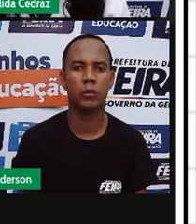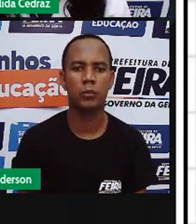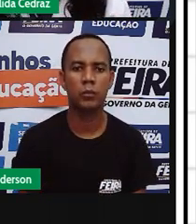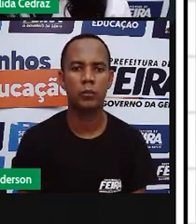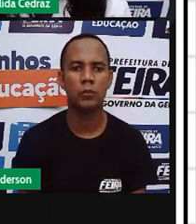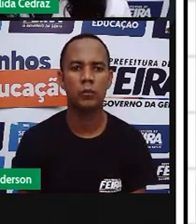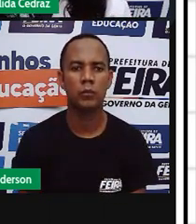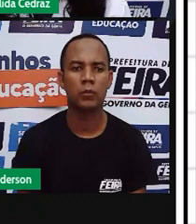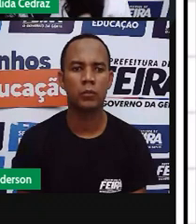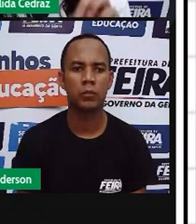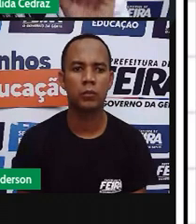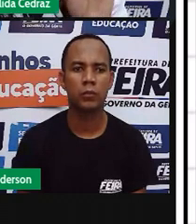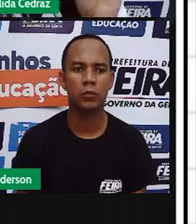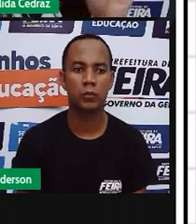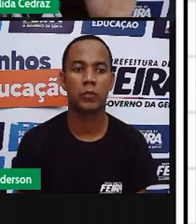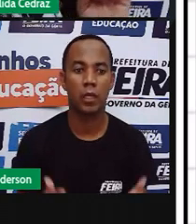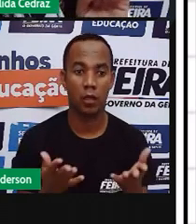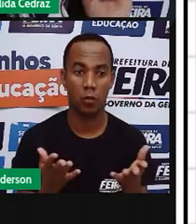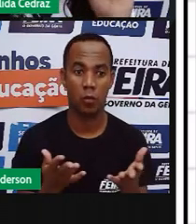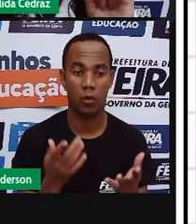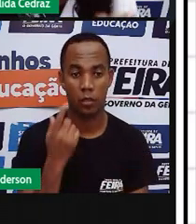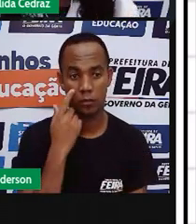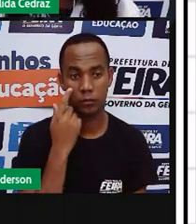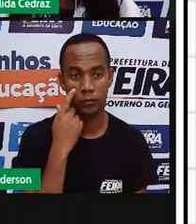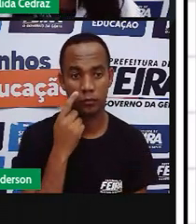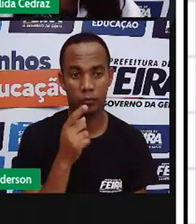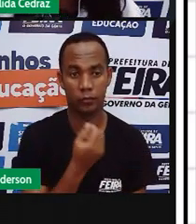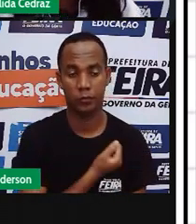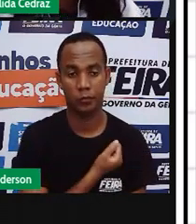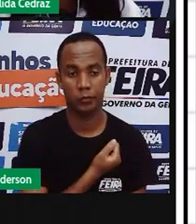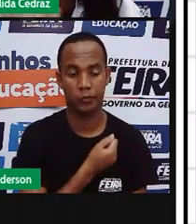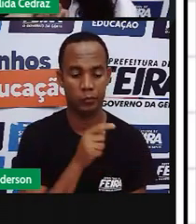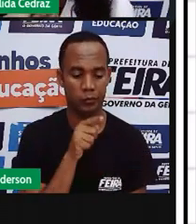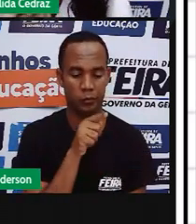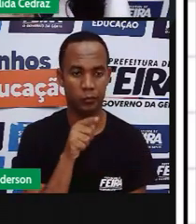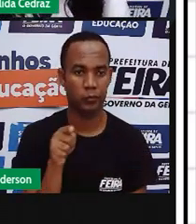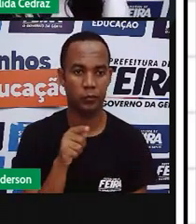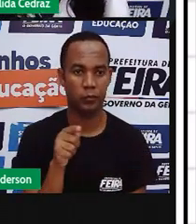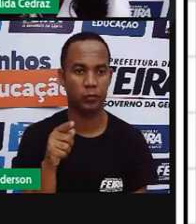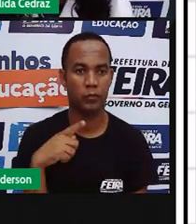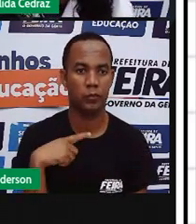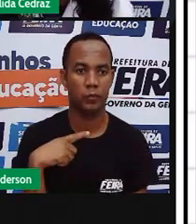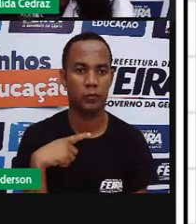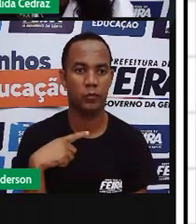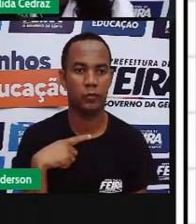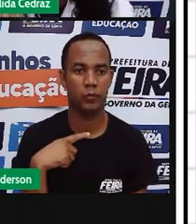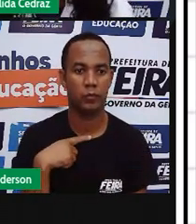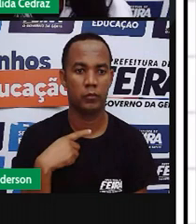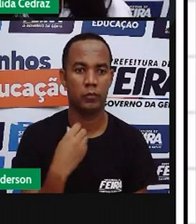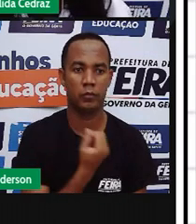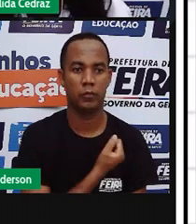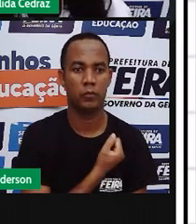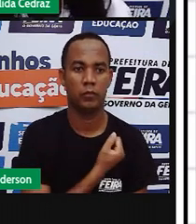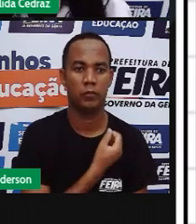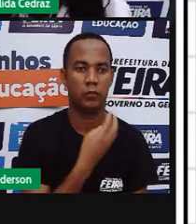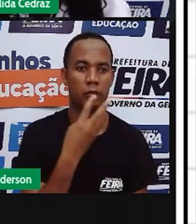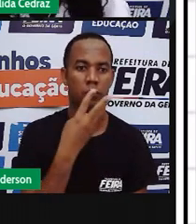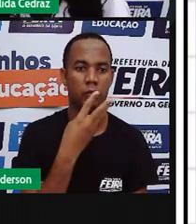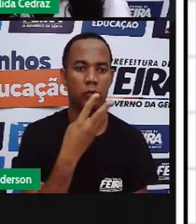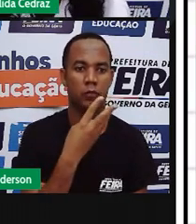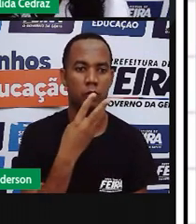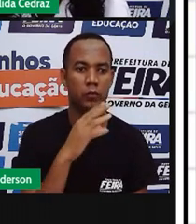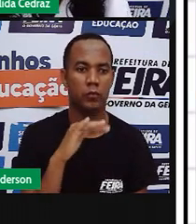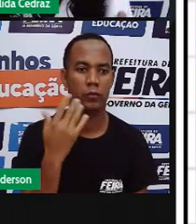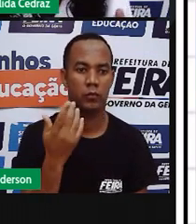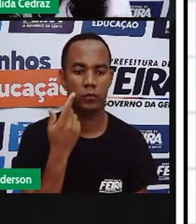Laranja. E agora, embaixo do número 1, tem o número 3. Qual é a cor do número